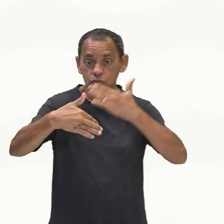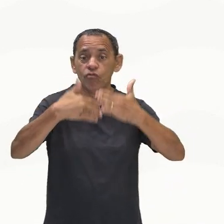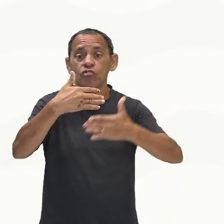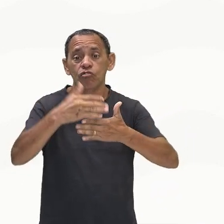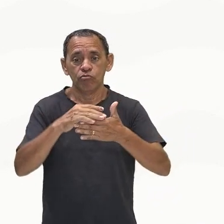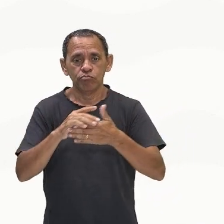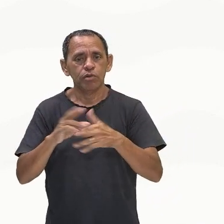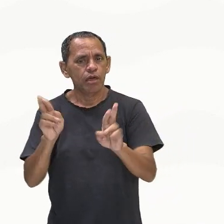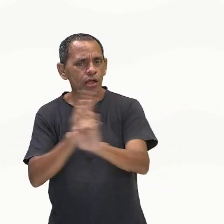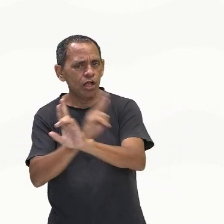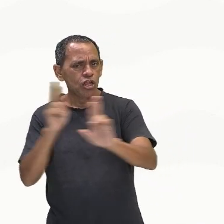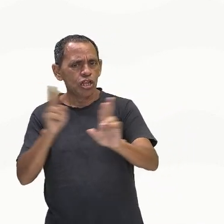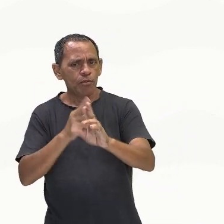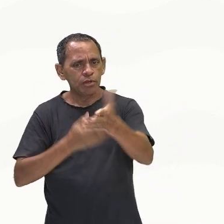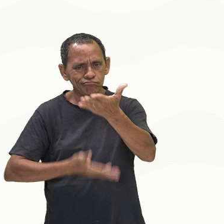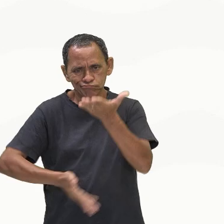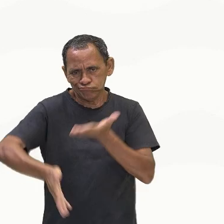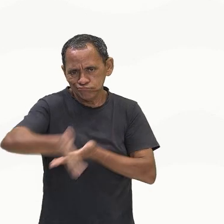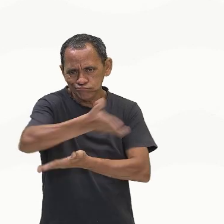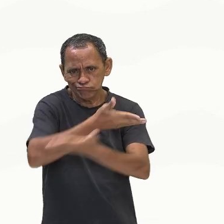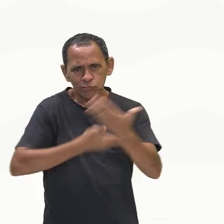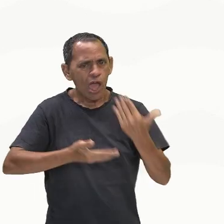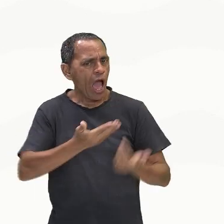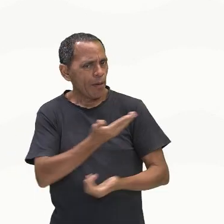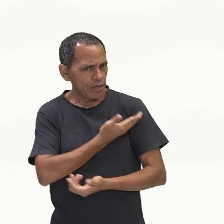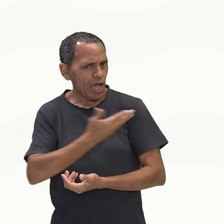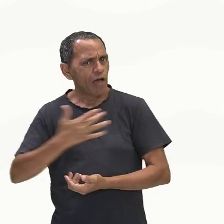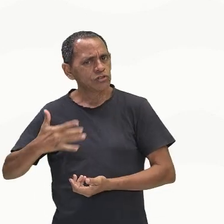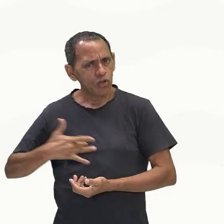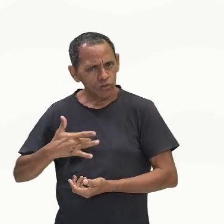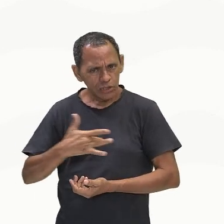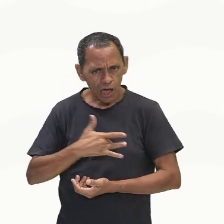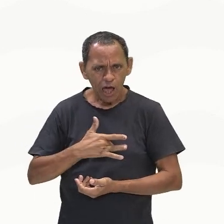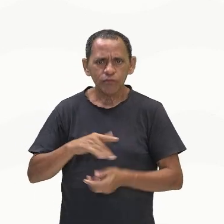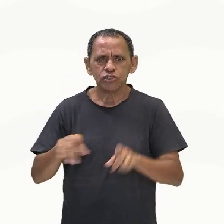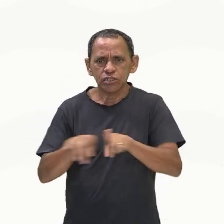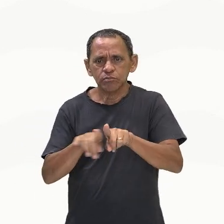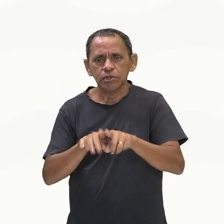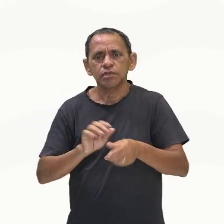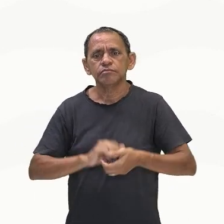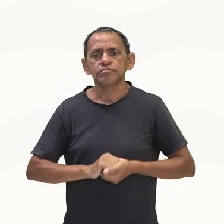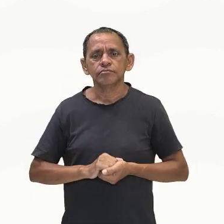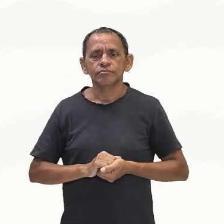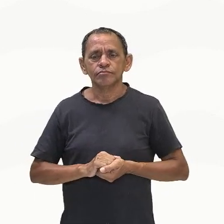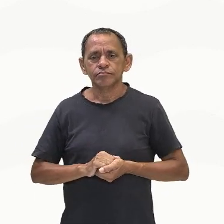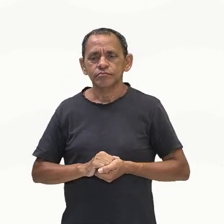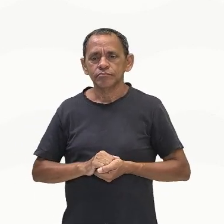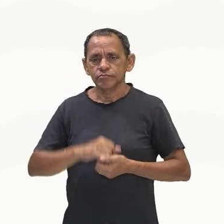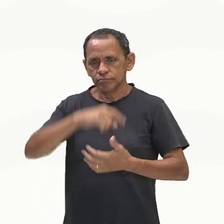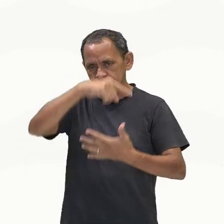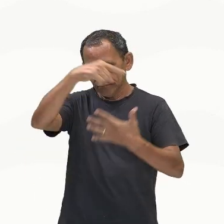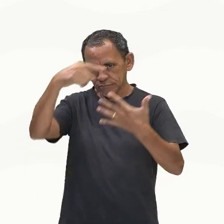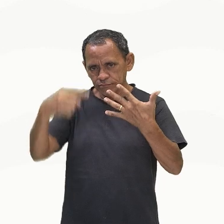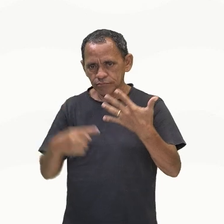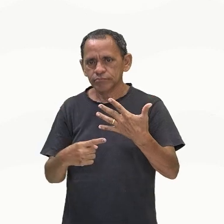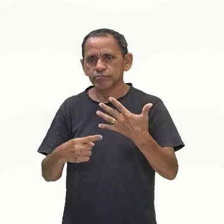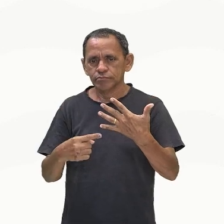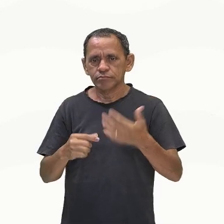interpessoais amigáveis e saudáveis. Então, esse é o nosso quociente de